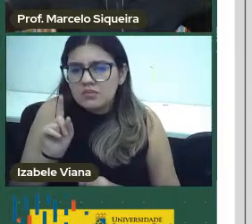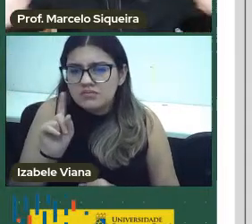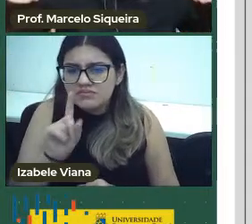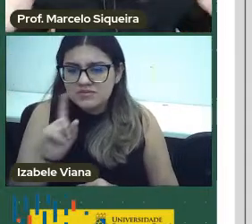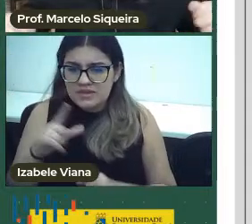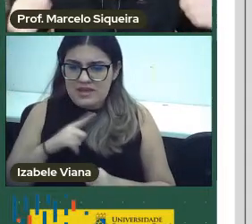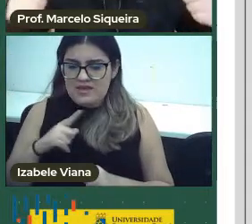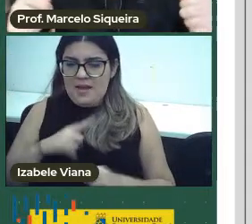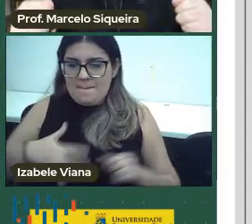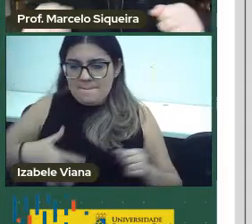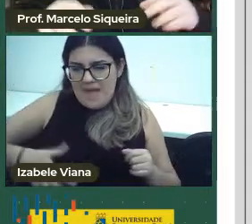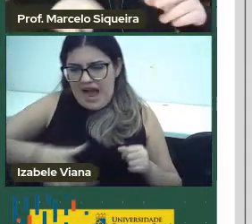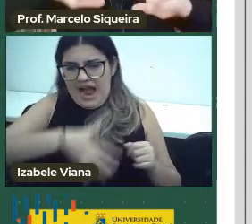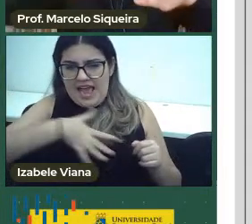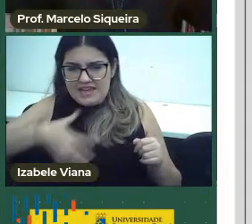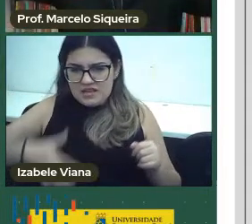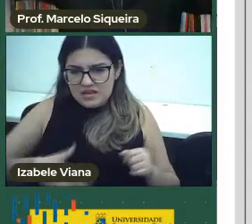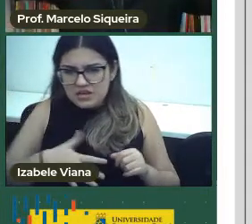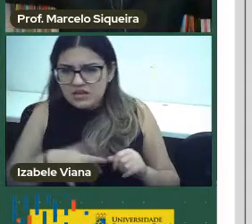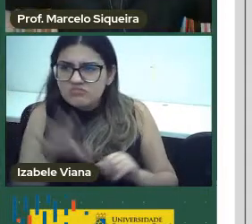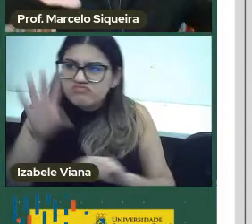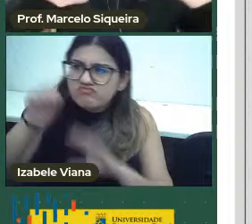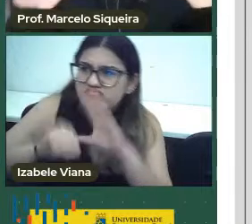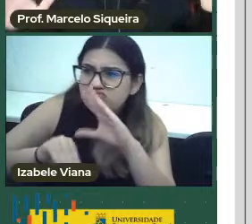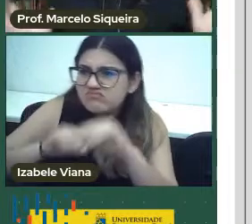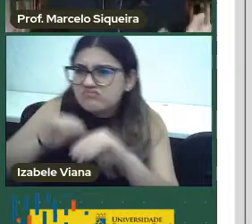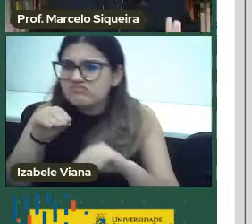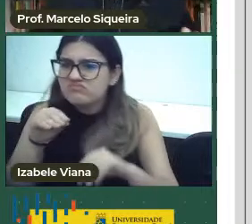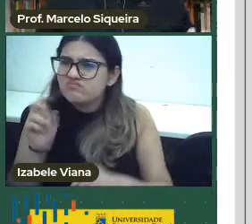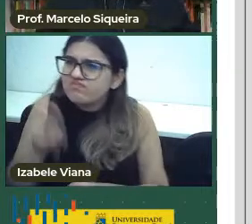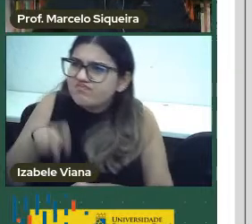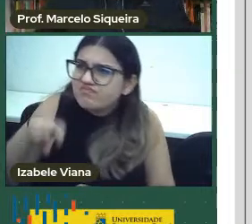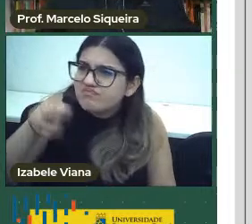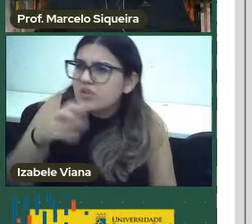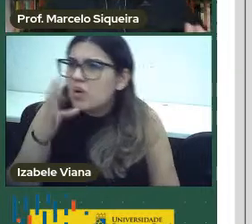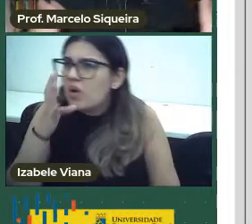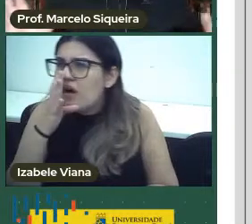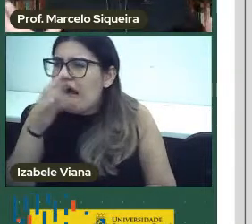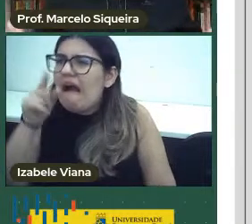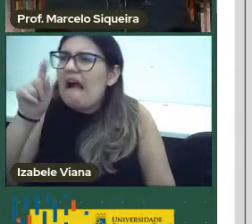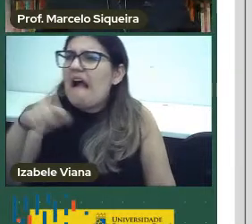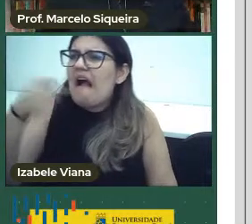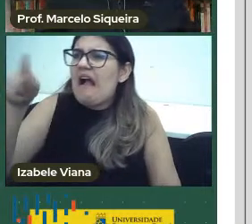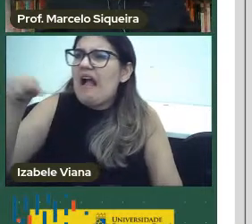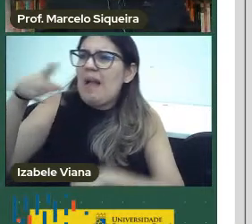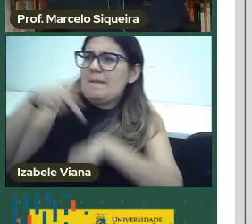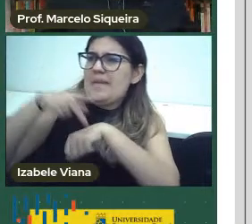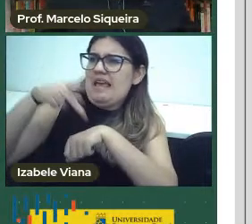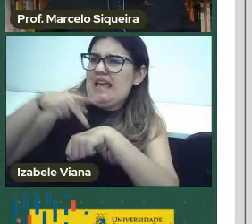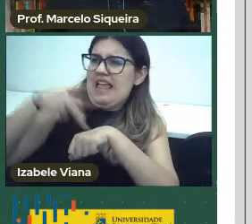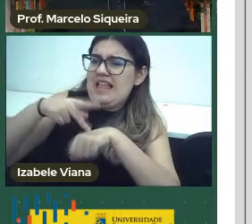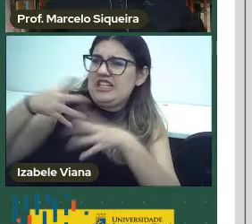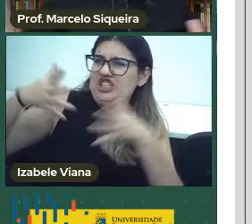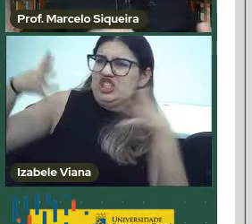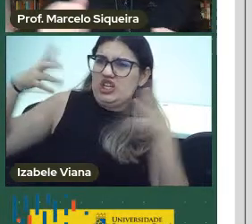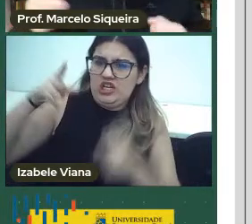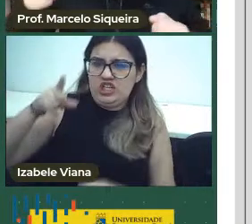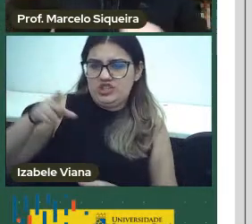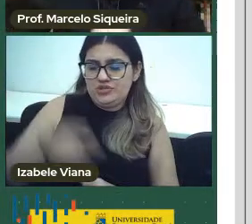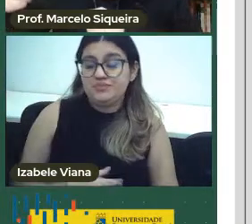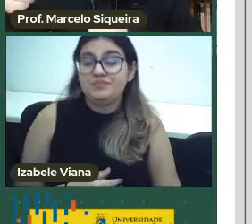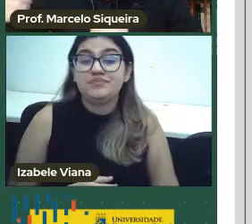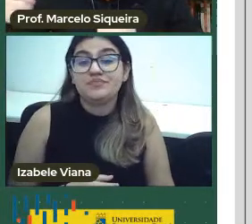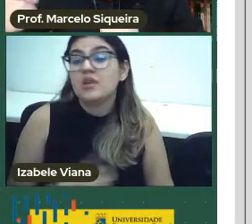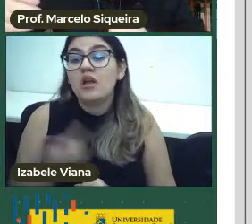palpou, pegou uma escada, botou ali, subiu, olhou, falou, não, isso aqui é uma pedra gigante. O outro